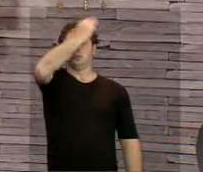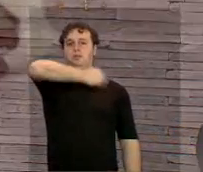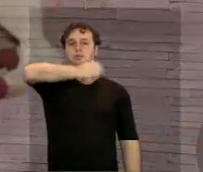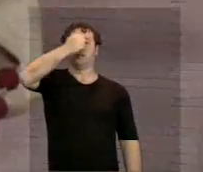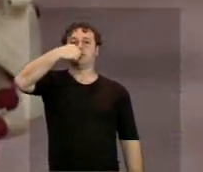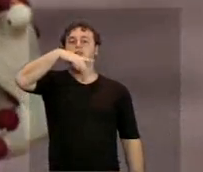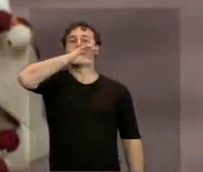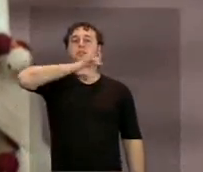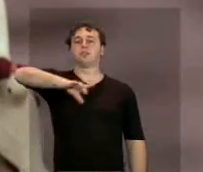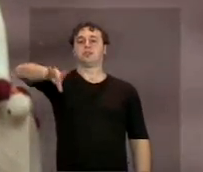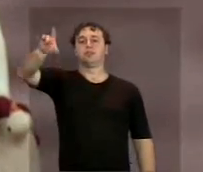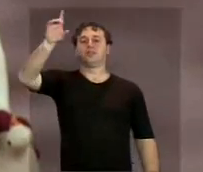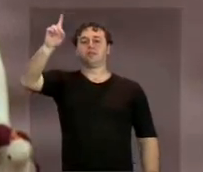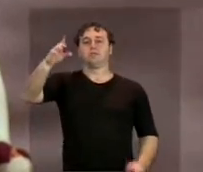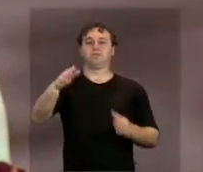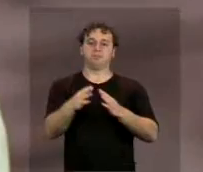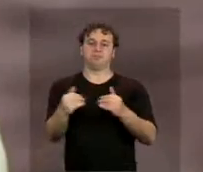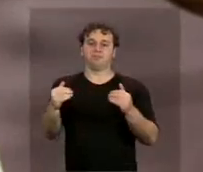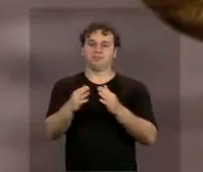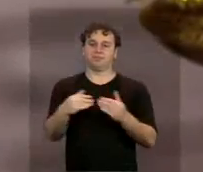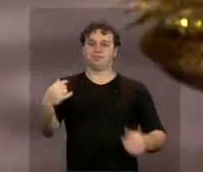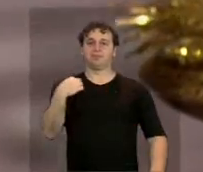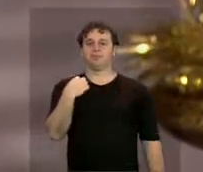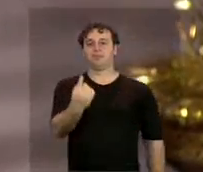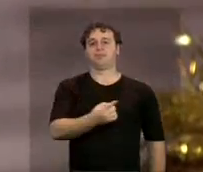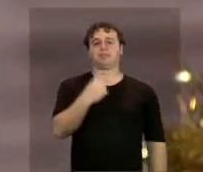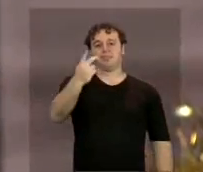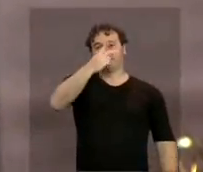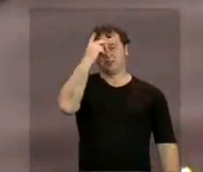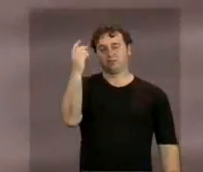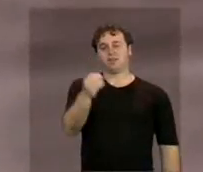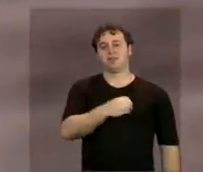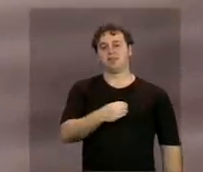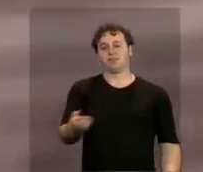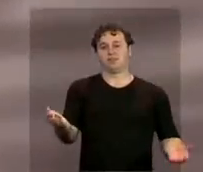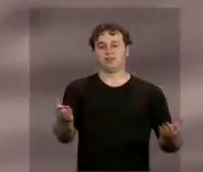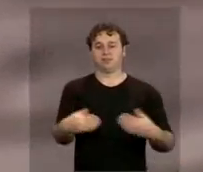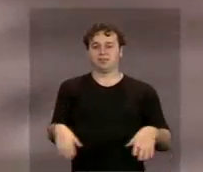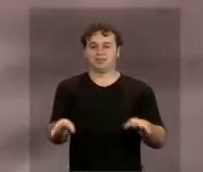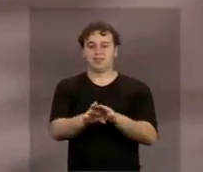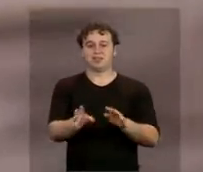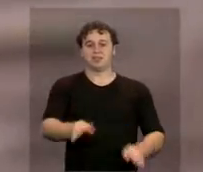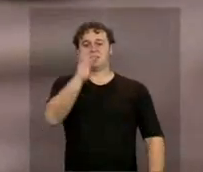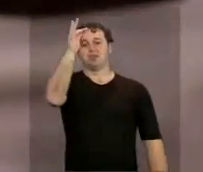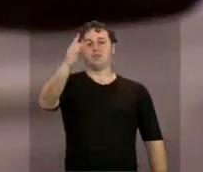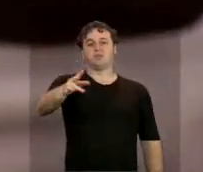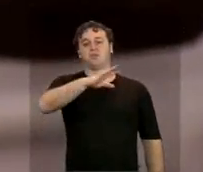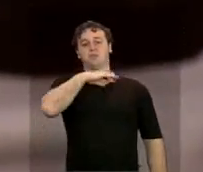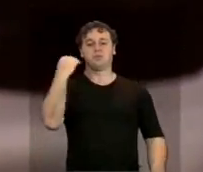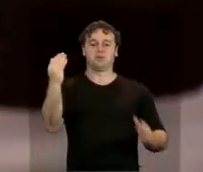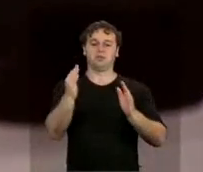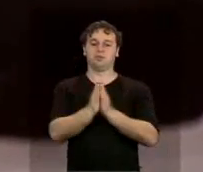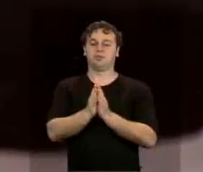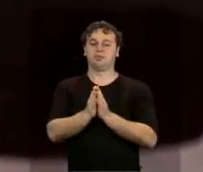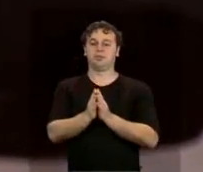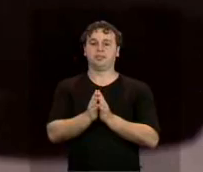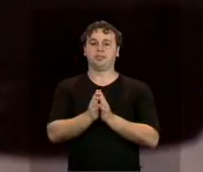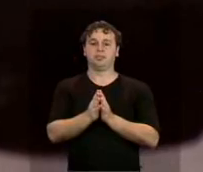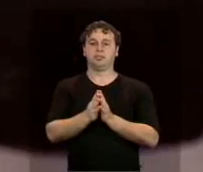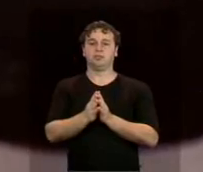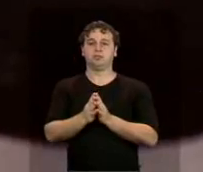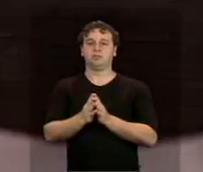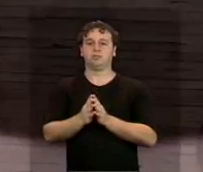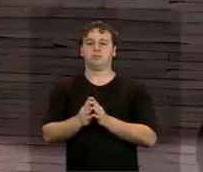Jesus. Santa Maria, Mãe de Deus, rogai por nós, pecadores, agora e na hora de nossa